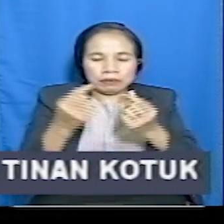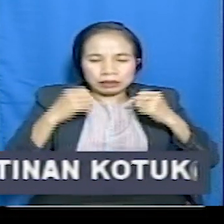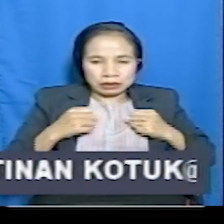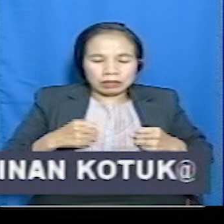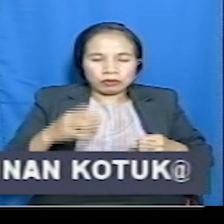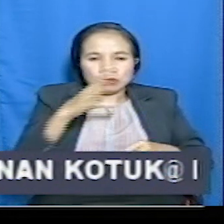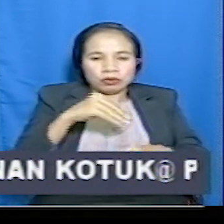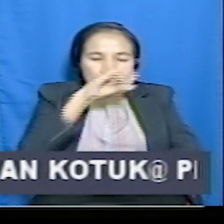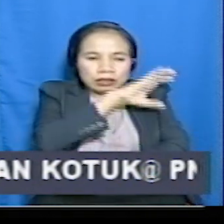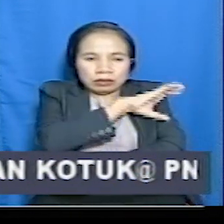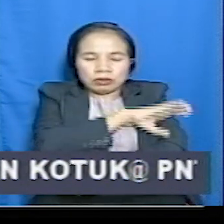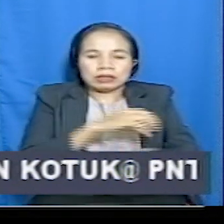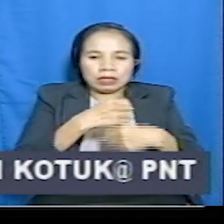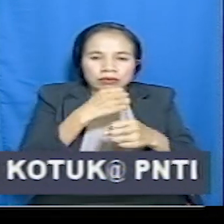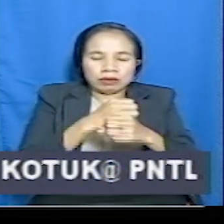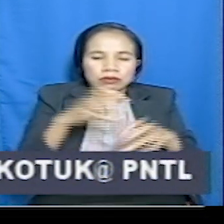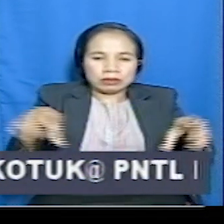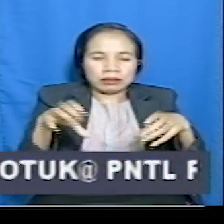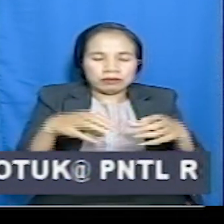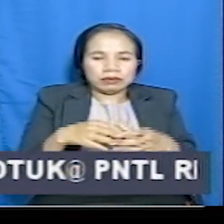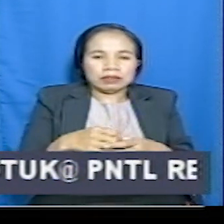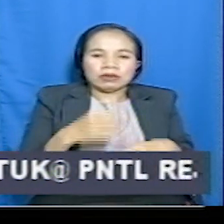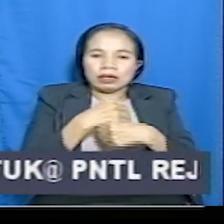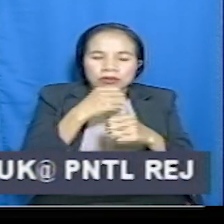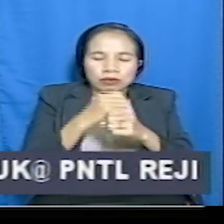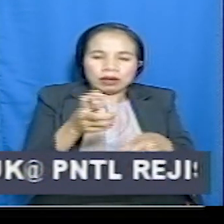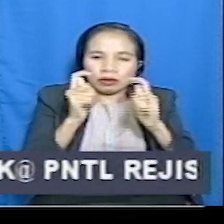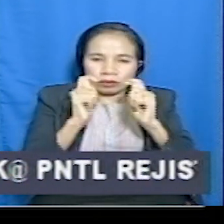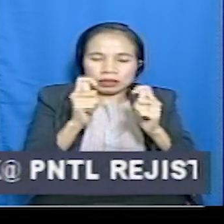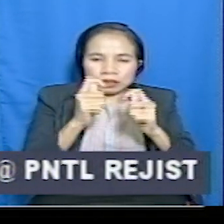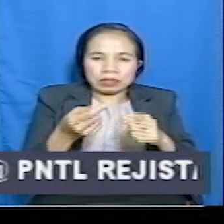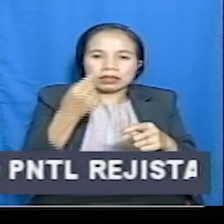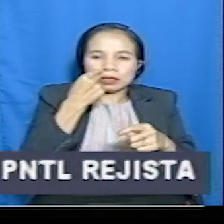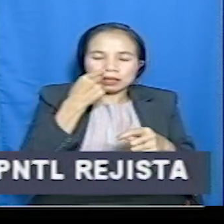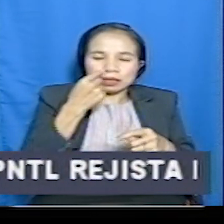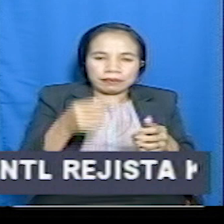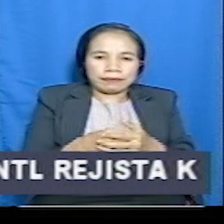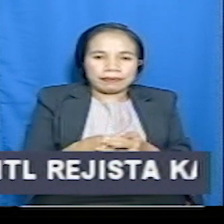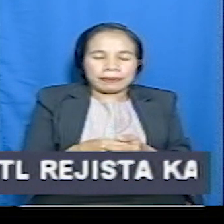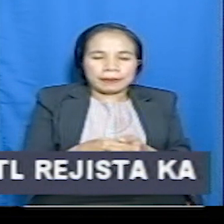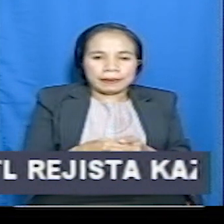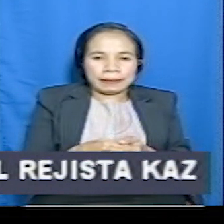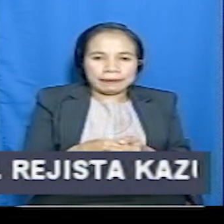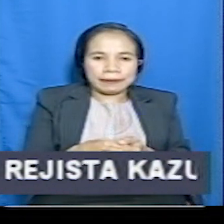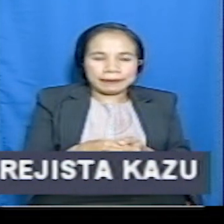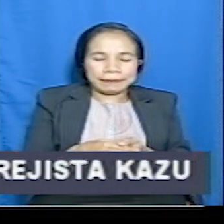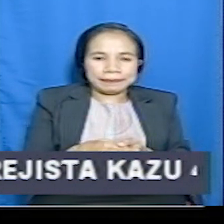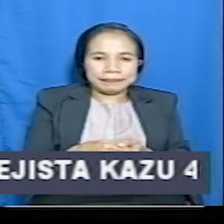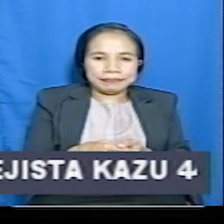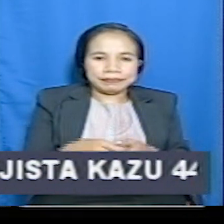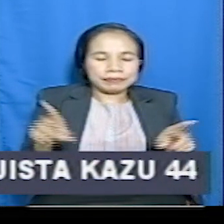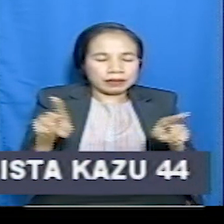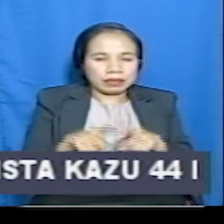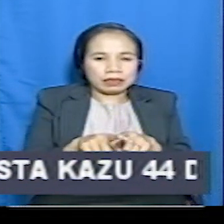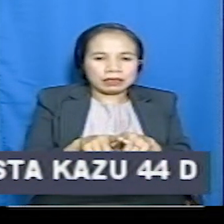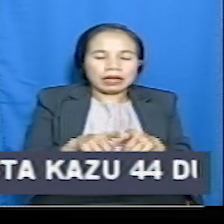exemplo PNPE aplikasi na hala ni serviço pa teso sira ne lima tiga kontak de data ko tenia ali ne positif. Administrador